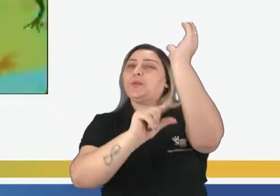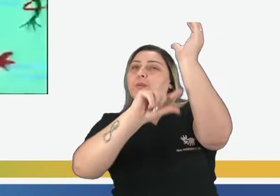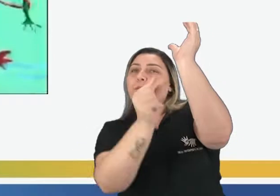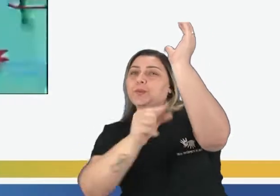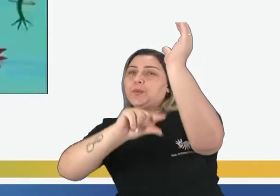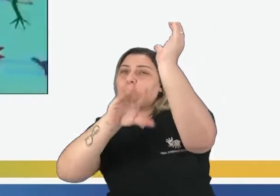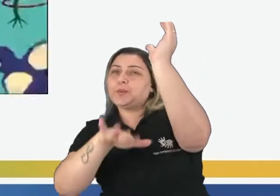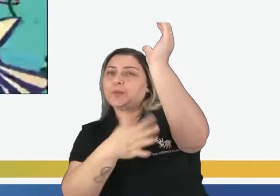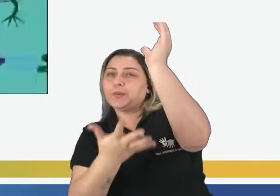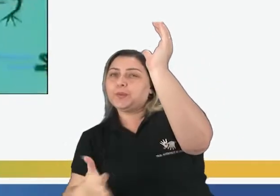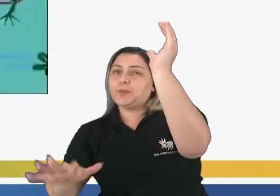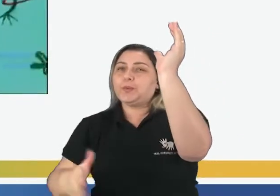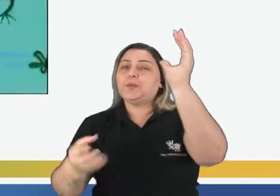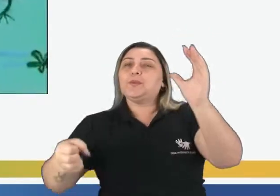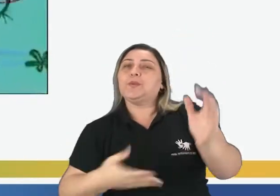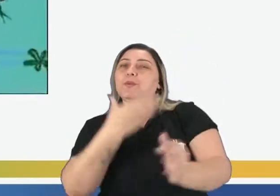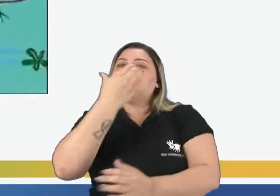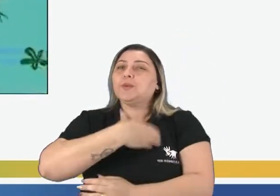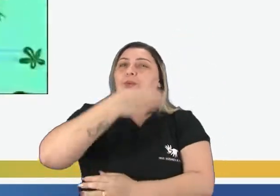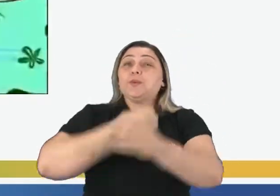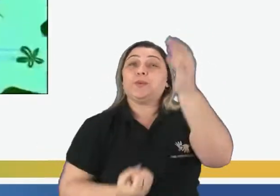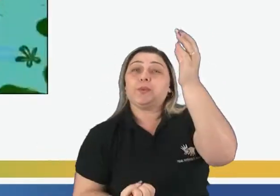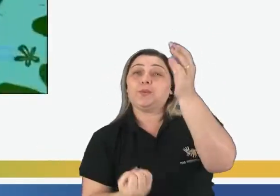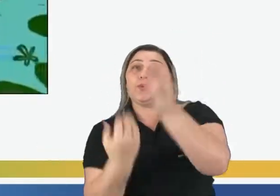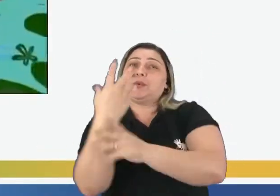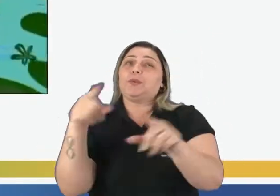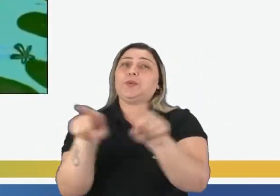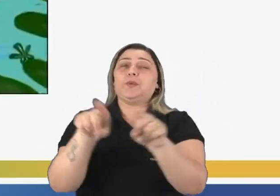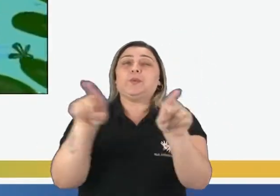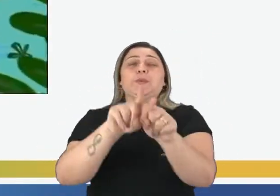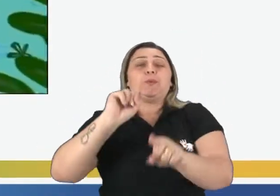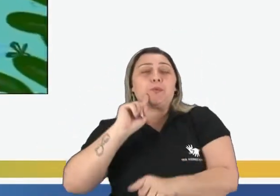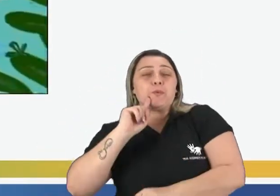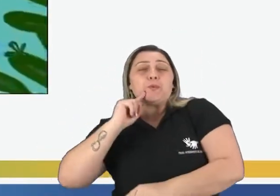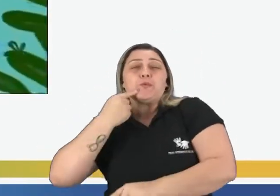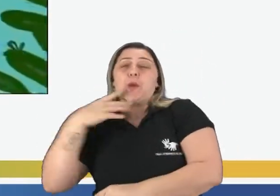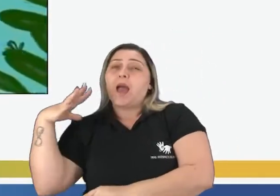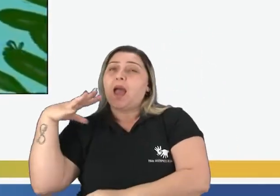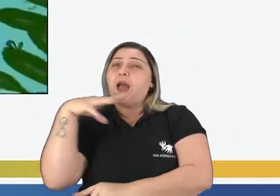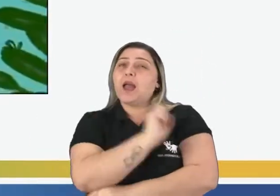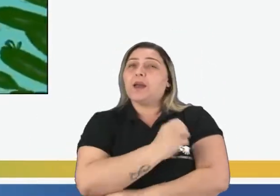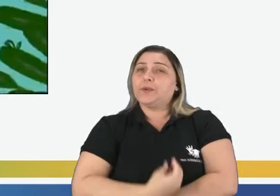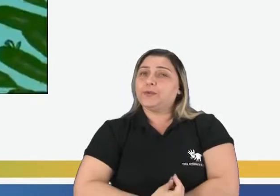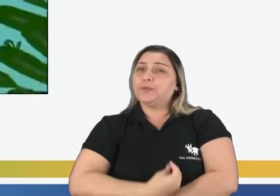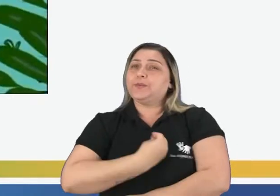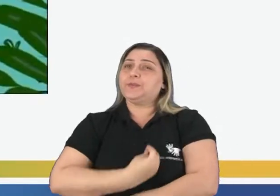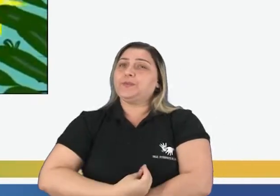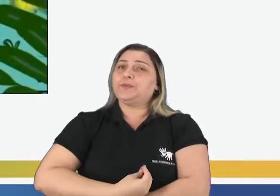as frutas novas vão surgir. As doces e azedinhas logo logo estão aí.